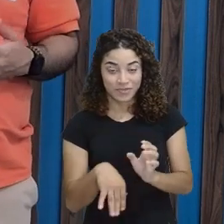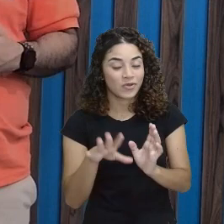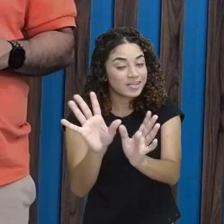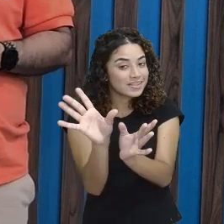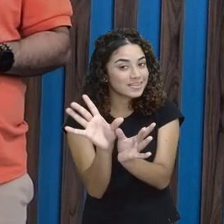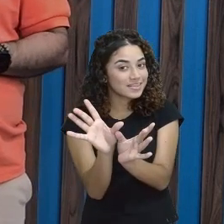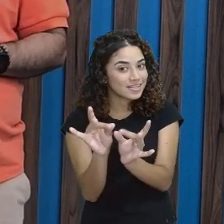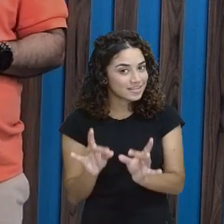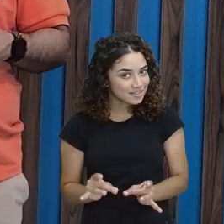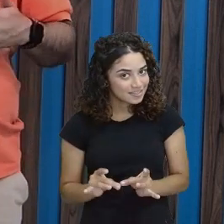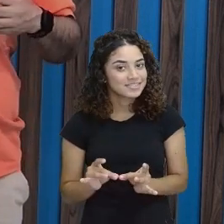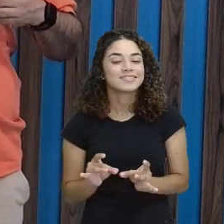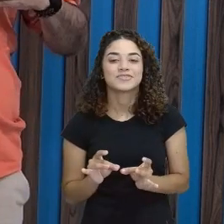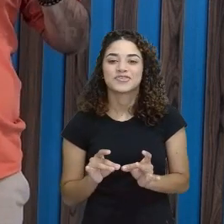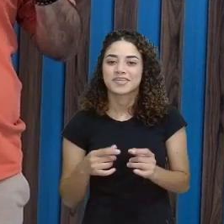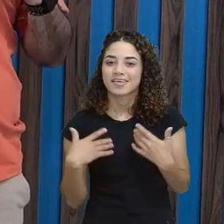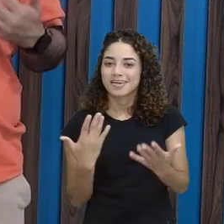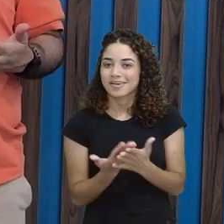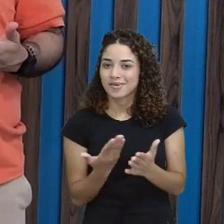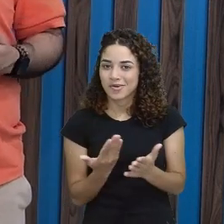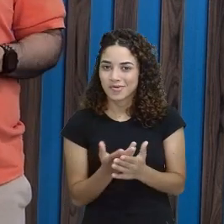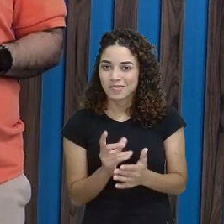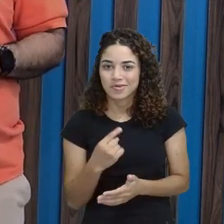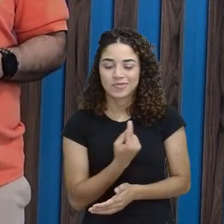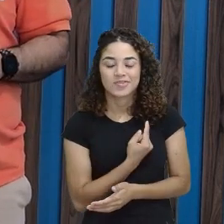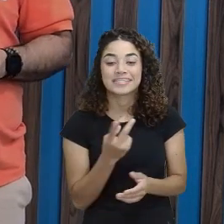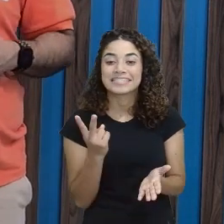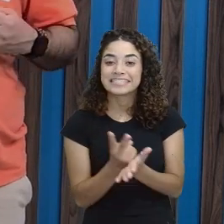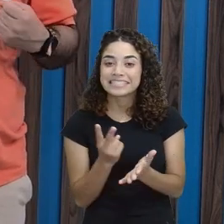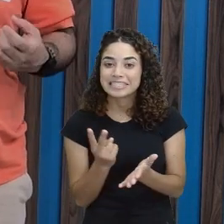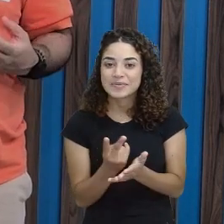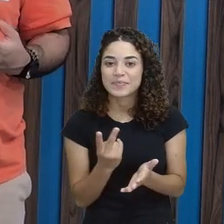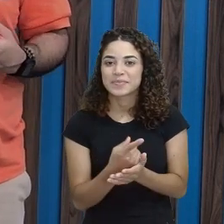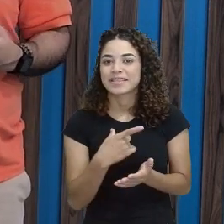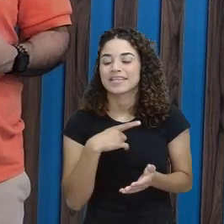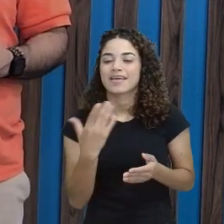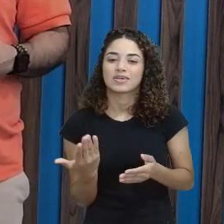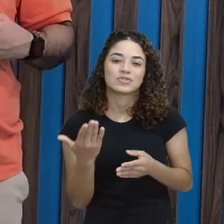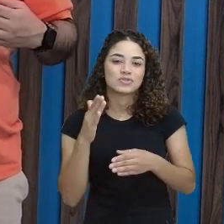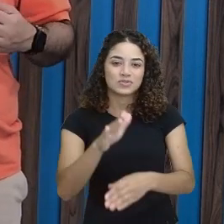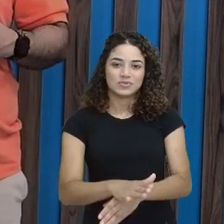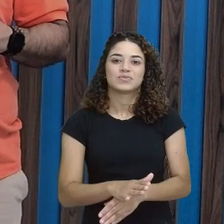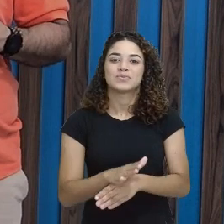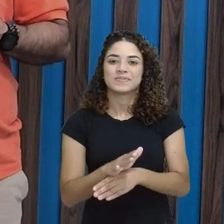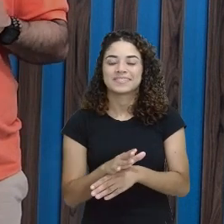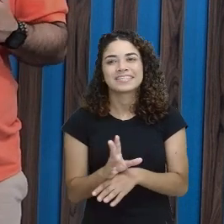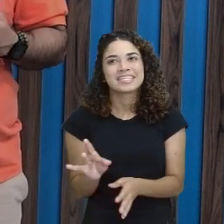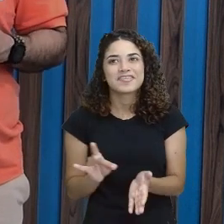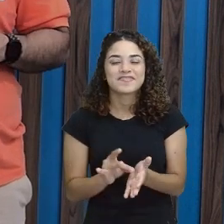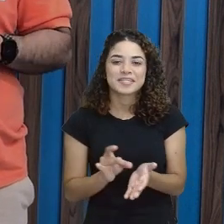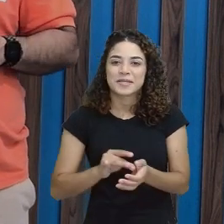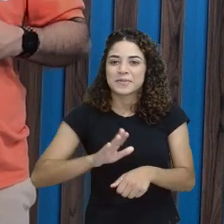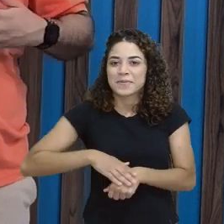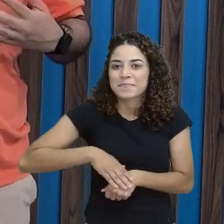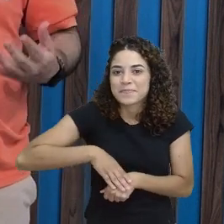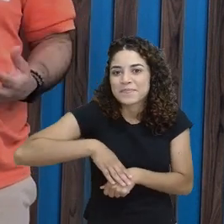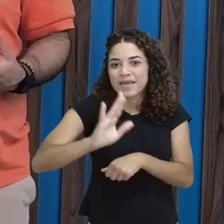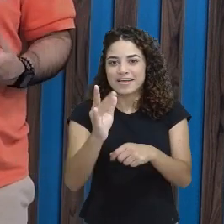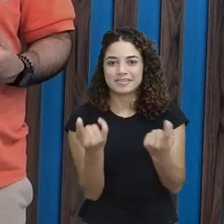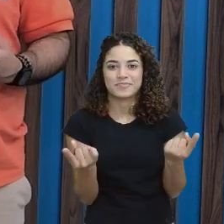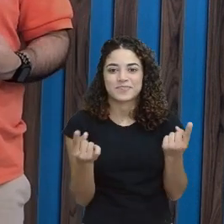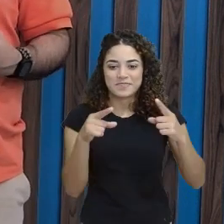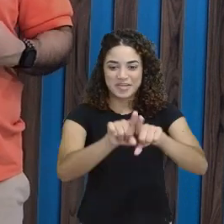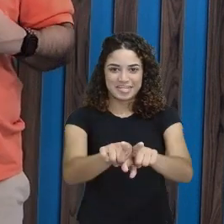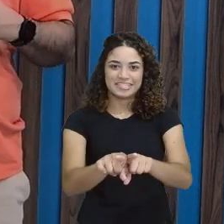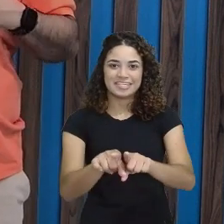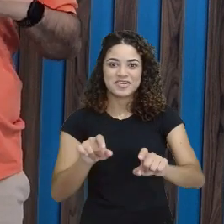para essa aula, né, a gente sempre conta com a ajuda, na realidade eu diria muito mais uma parceria,